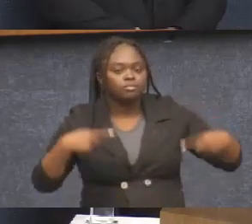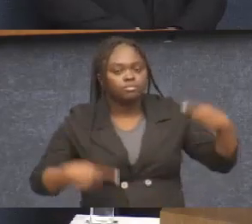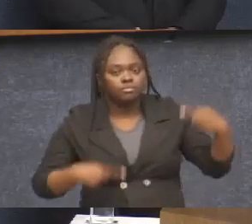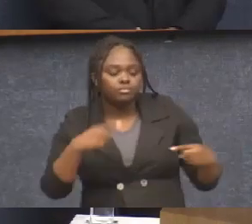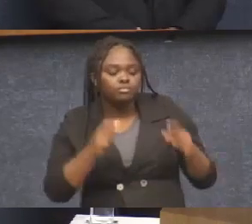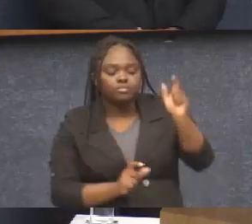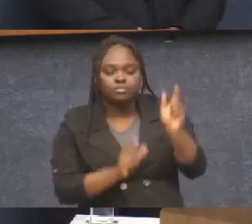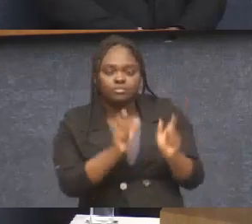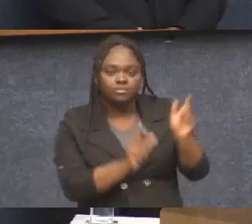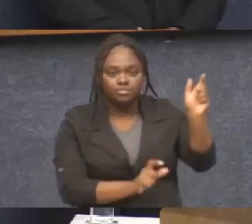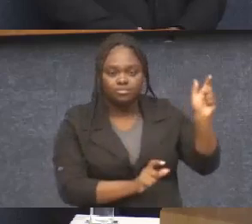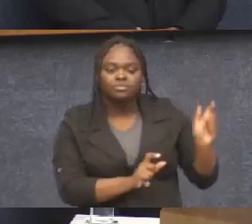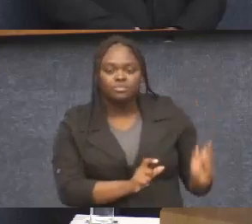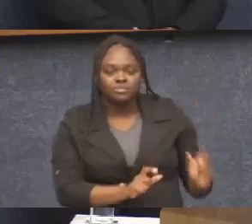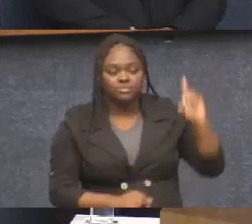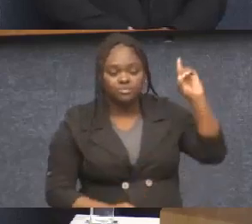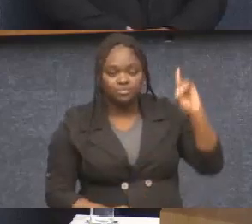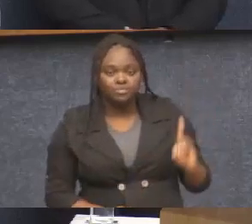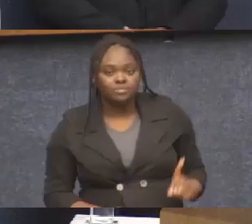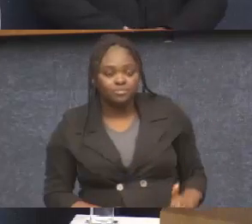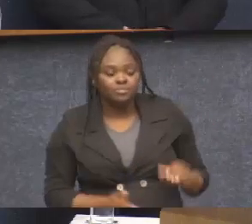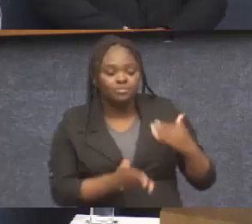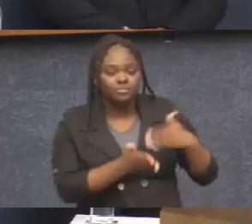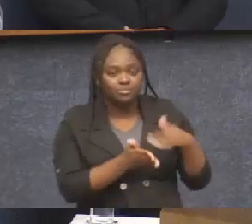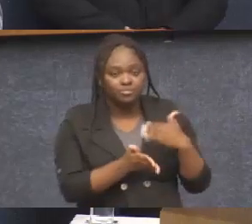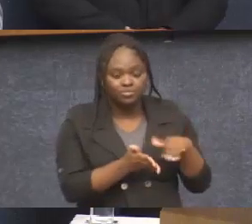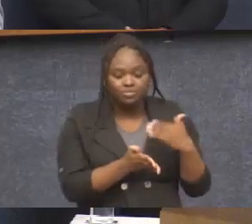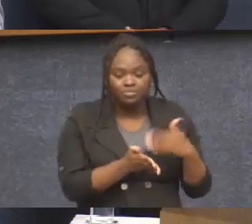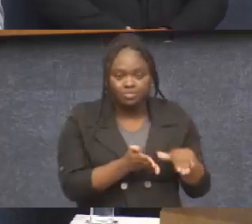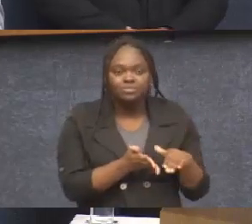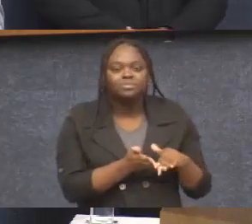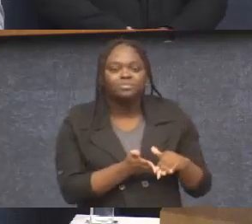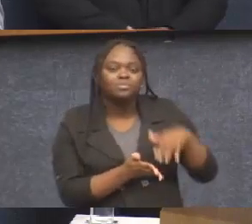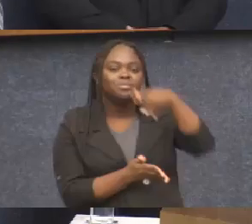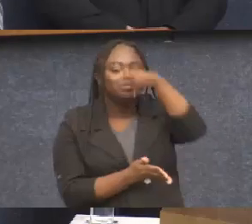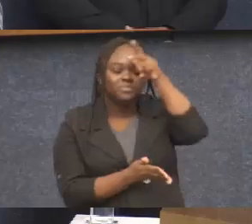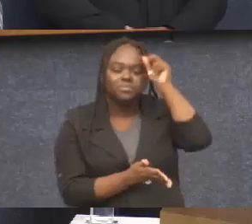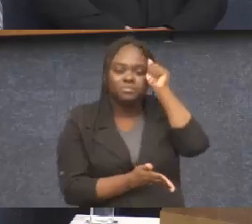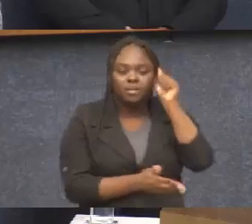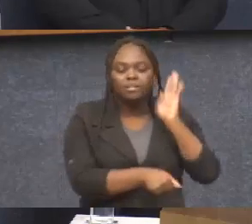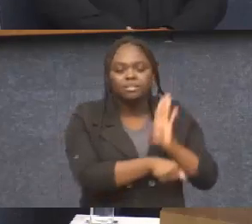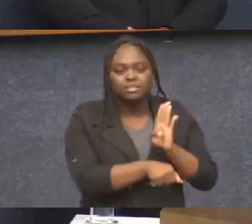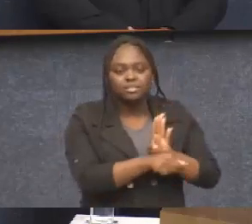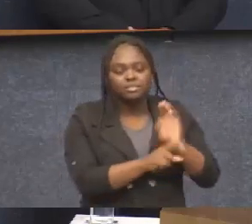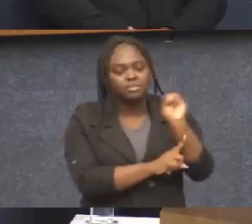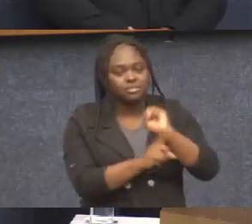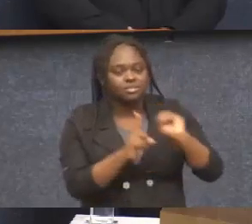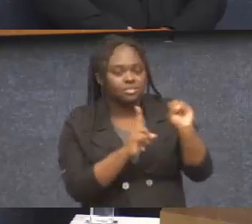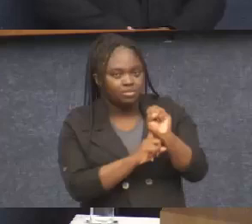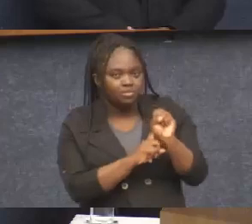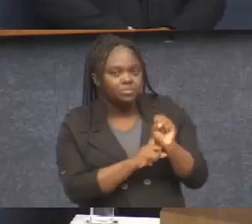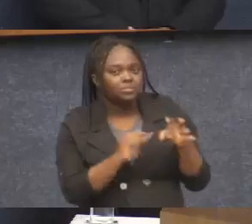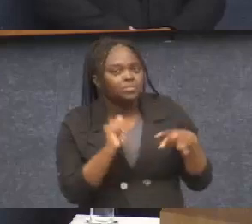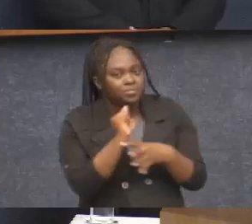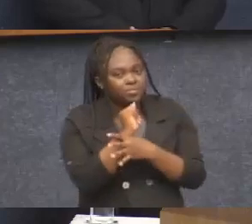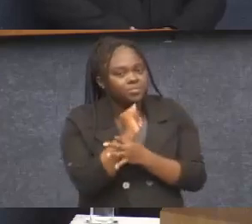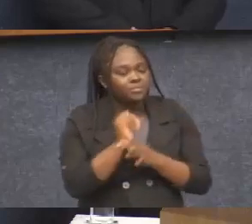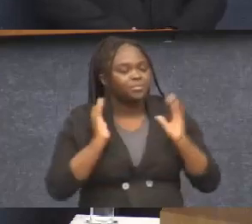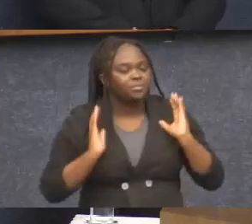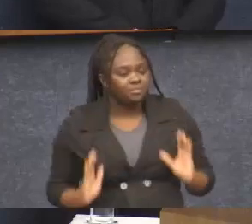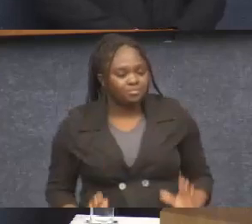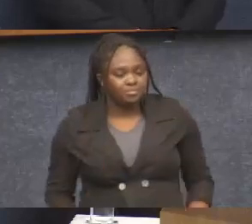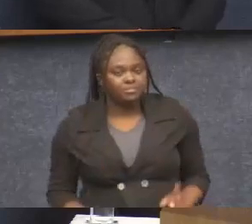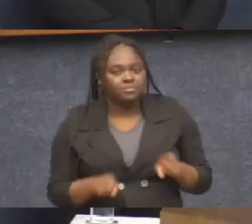Secretaria Municipal de Assistência Social, Segurança Alimentar e Cidadania. E o padre Geraldo